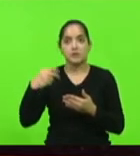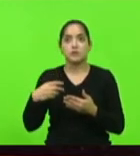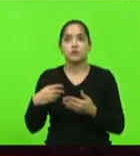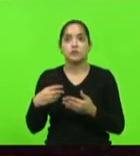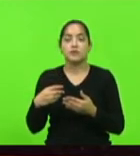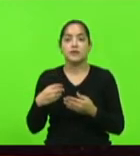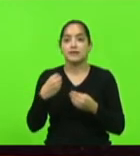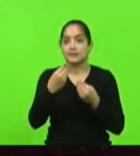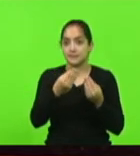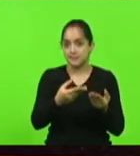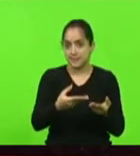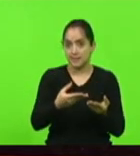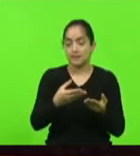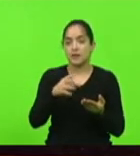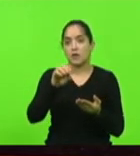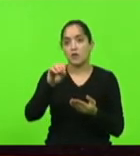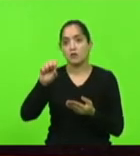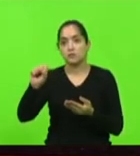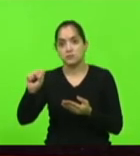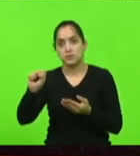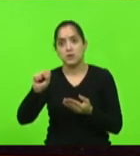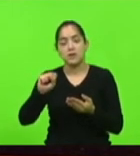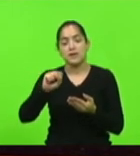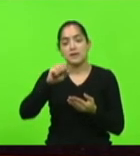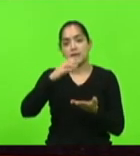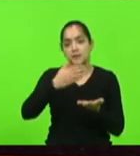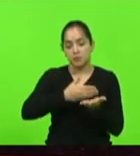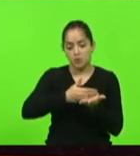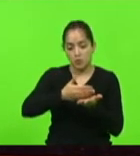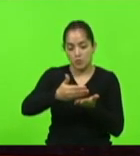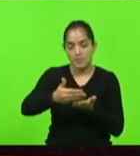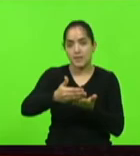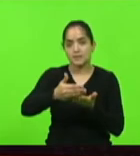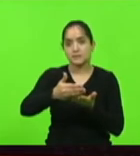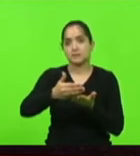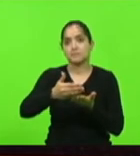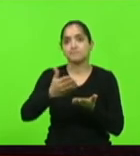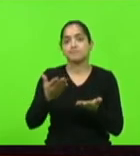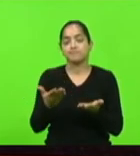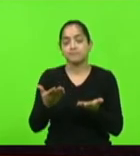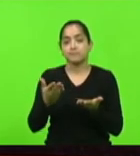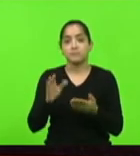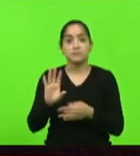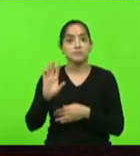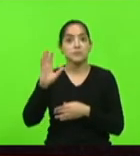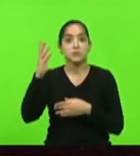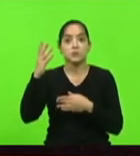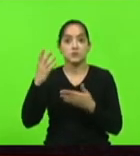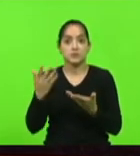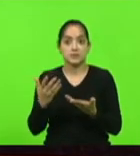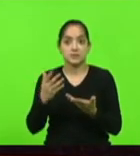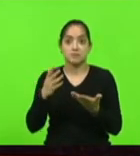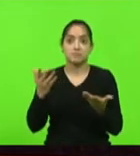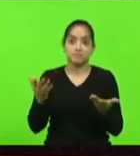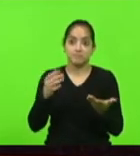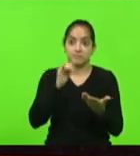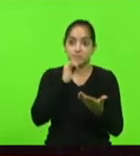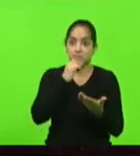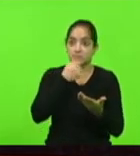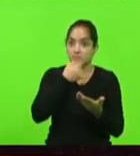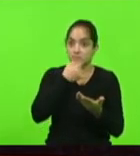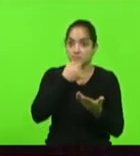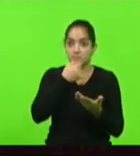de serviço e começa imediatamente. E é assim que está acontecendo hoje no Estado. Infelizmente, nós perdemos